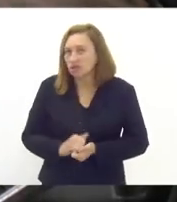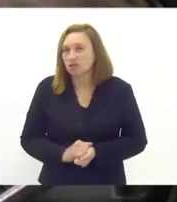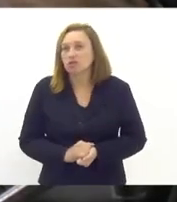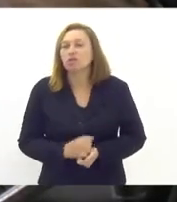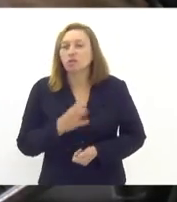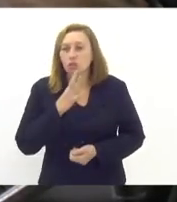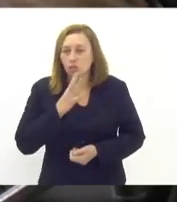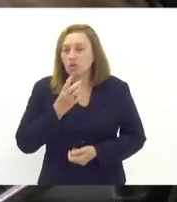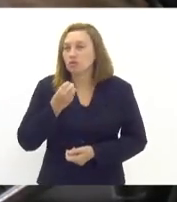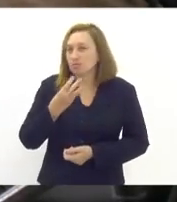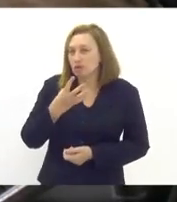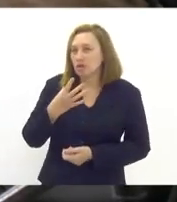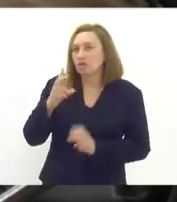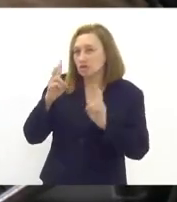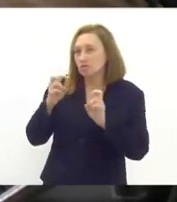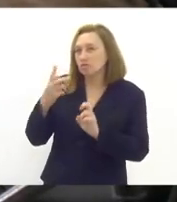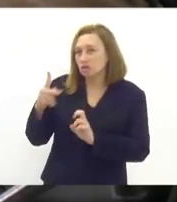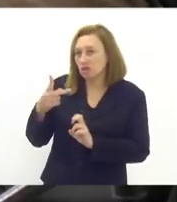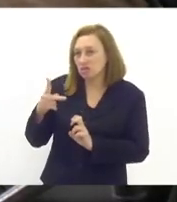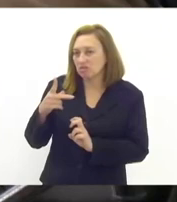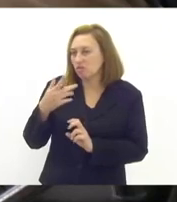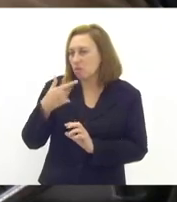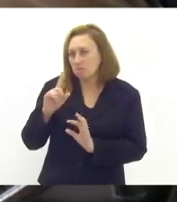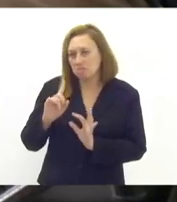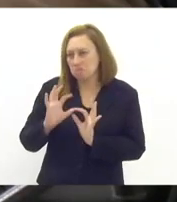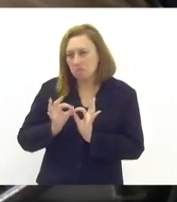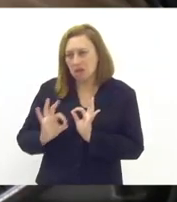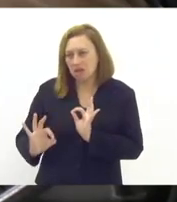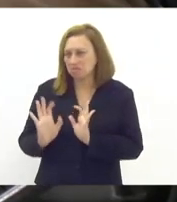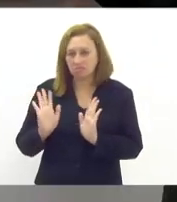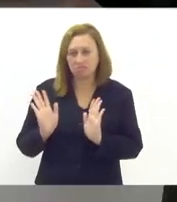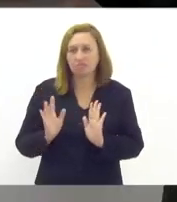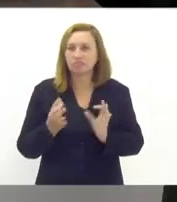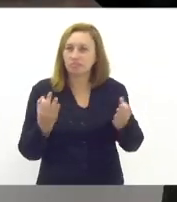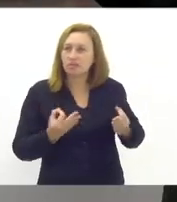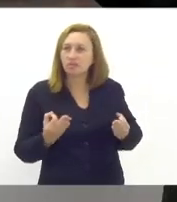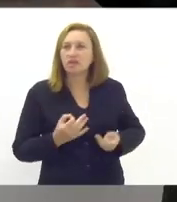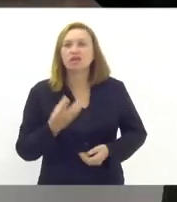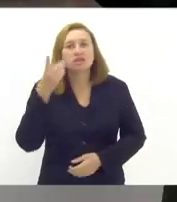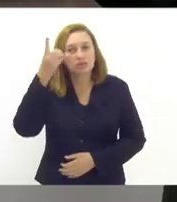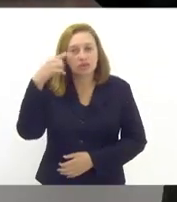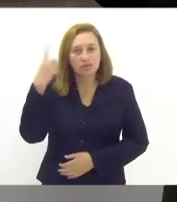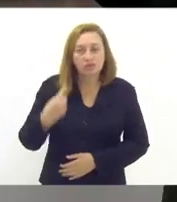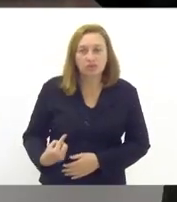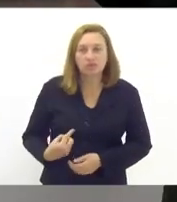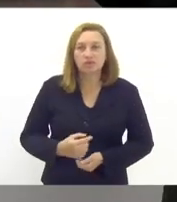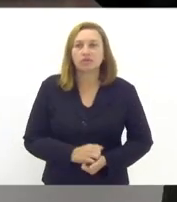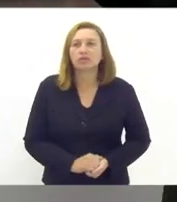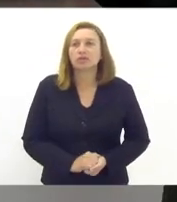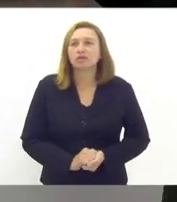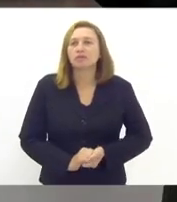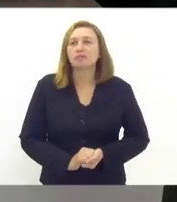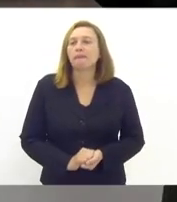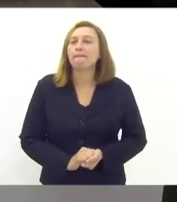bem o caso, não vou mais me alongar. Perfeito. Deputada Dani Balbi.